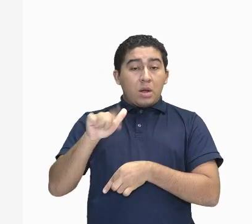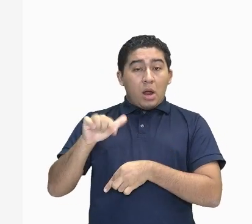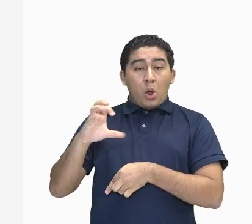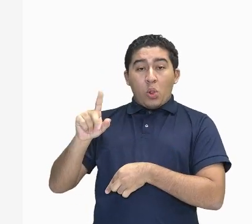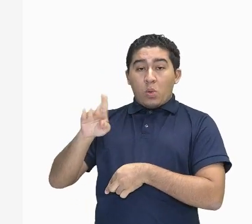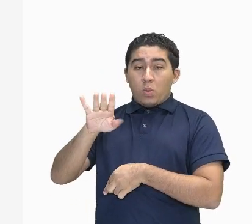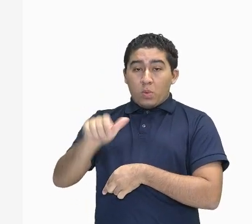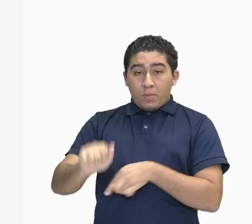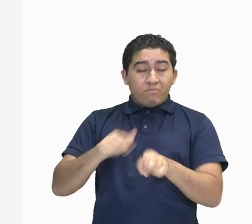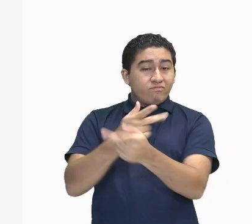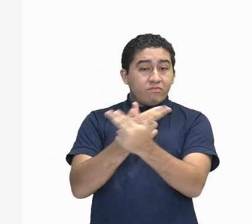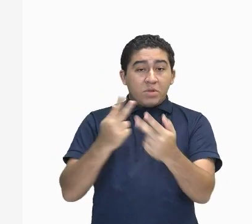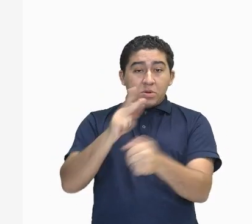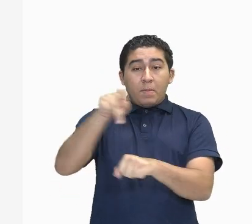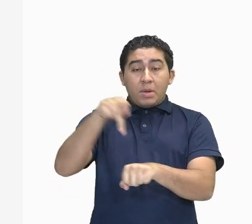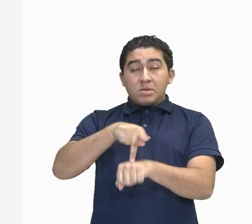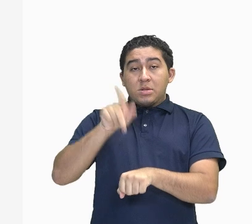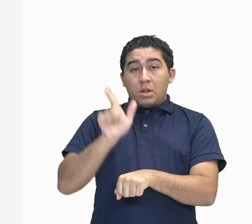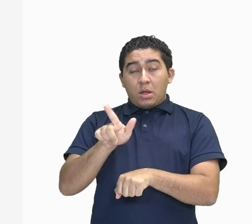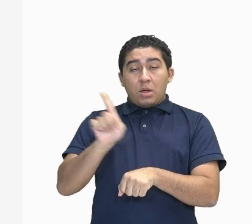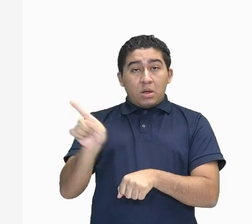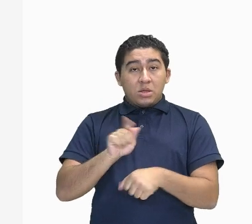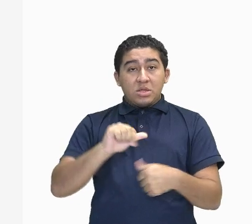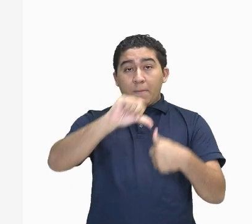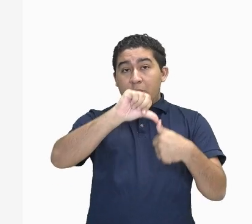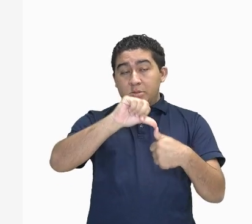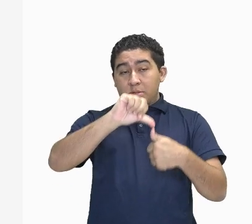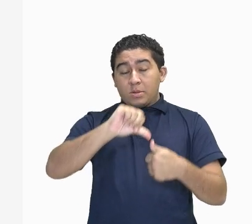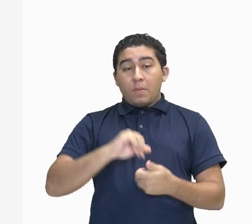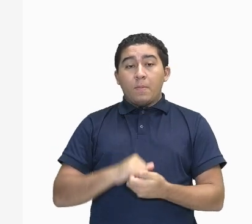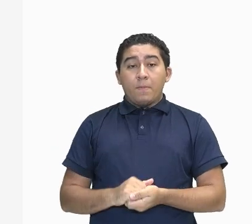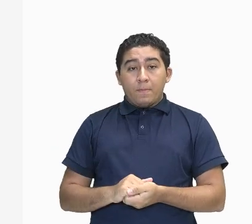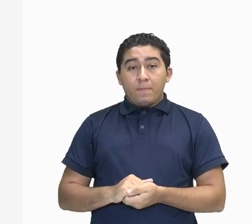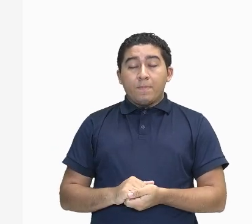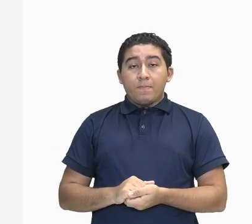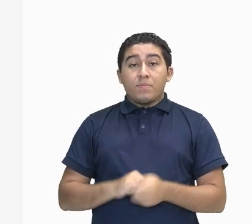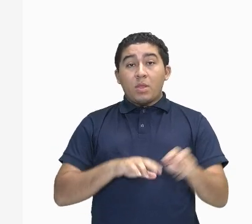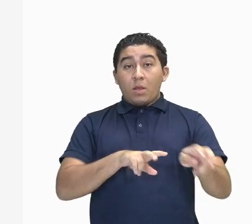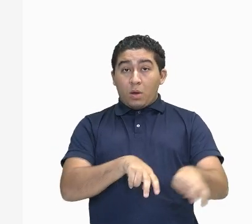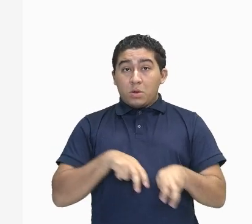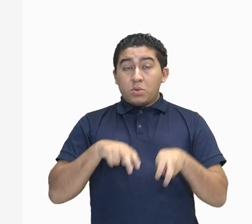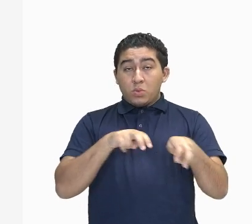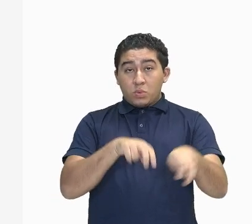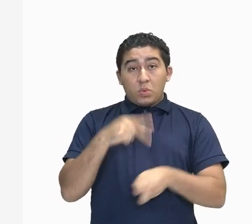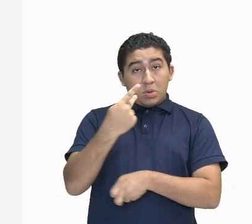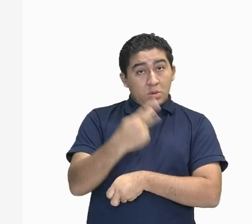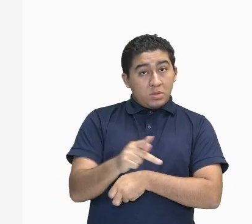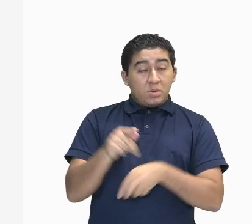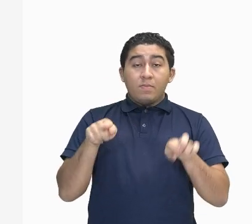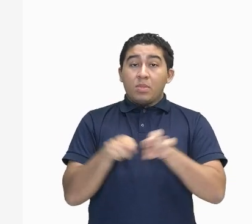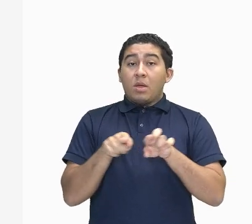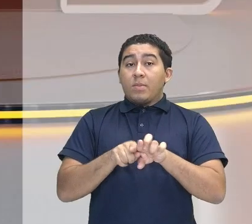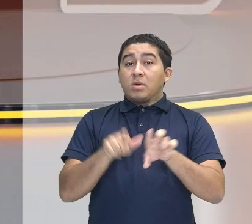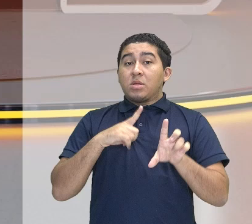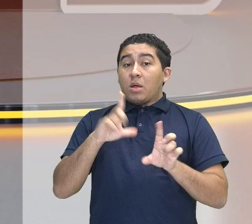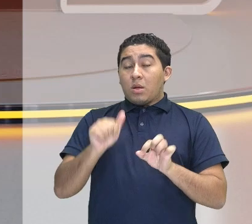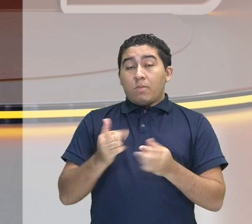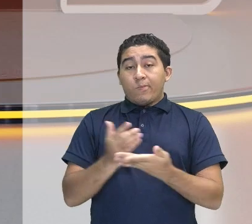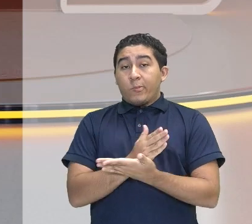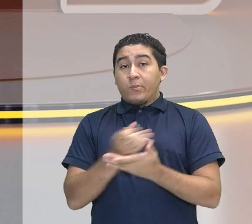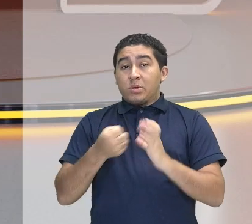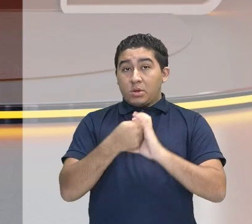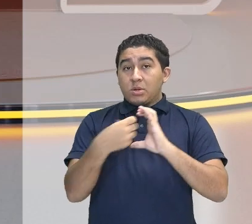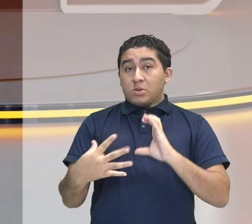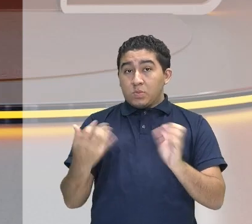da América Central, tá? Uma agricultura de plantation, gente, vai ter ali algumas características,